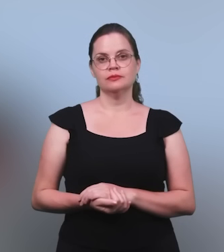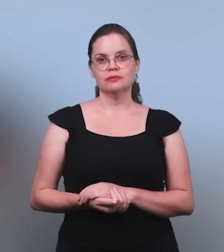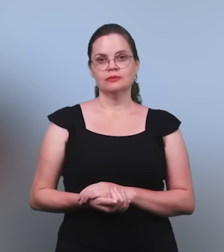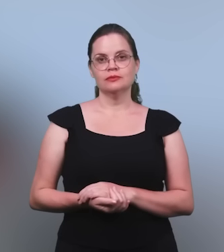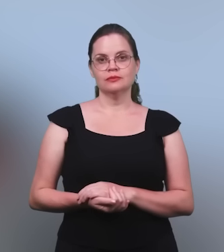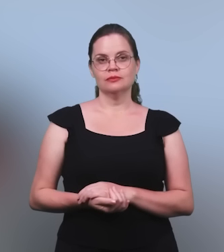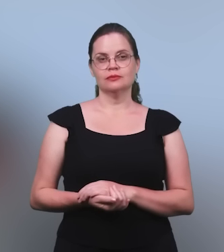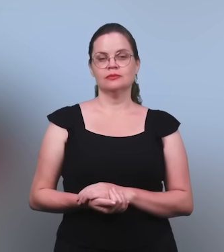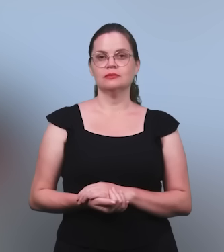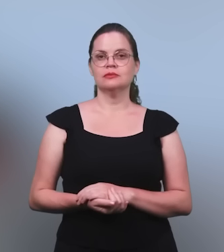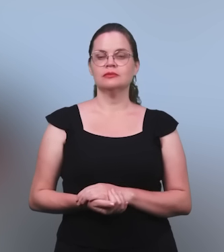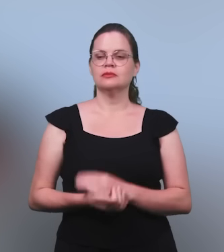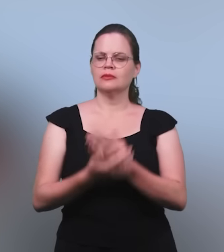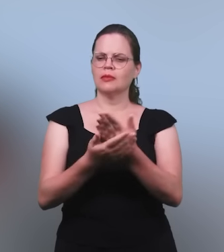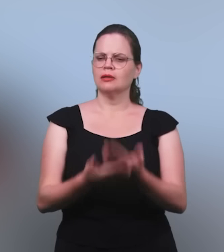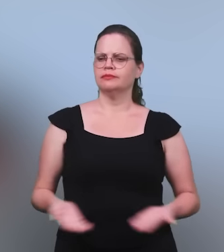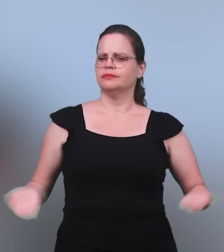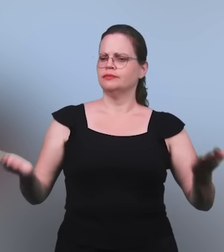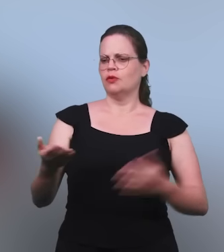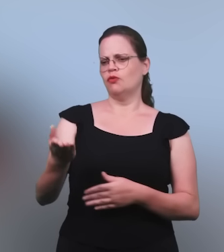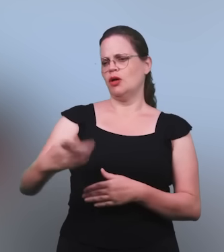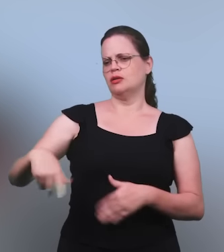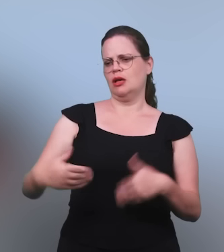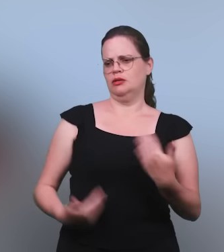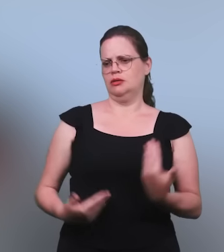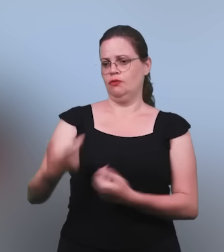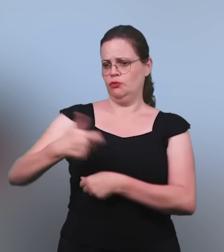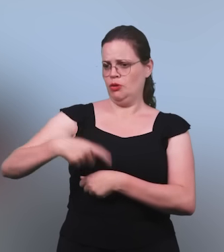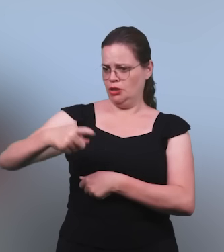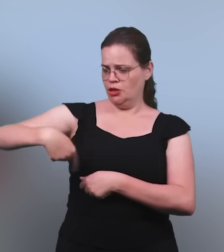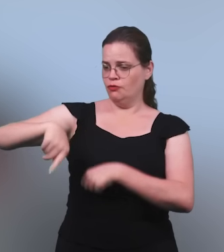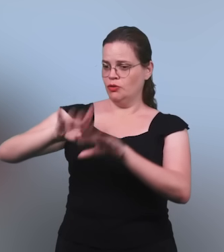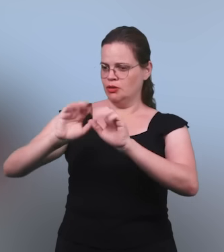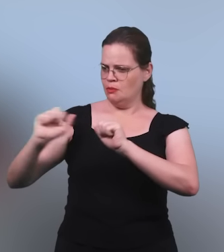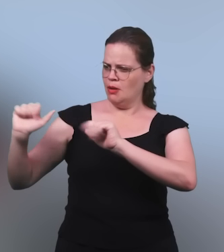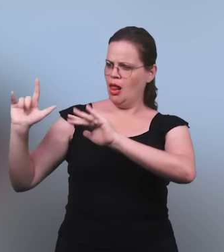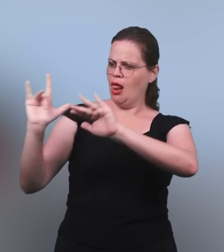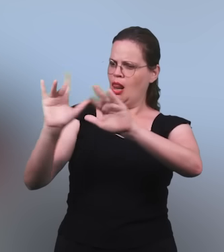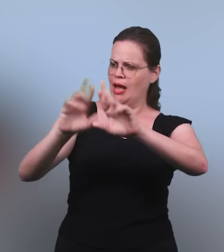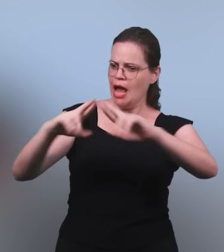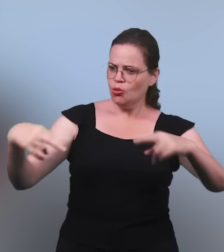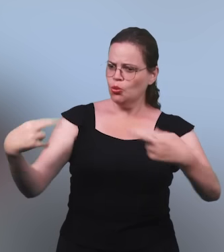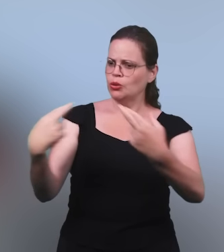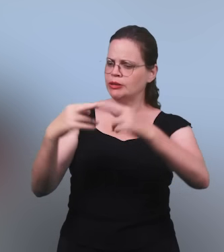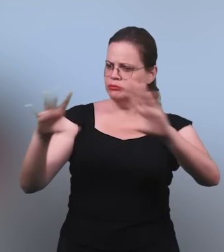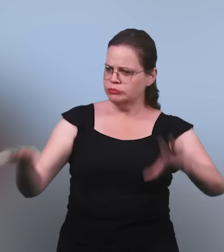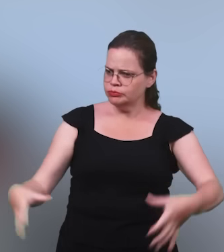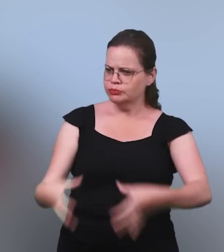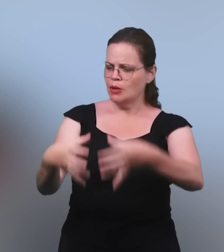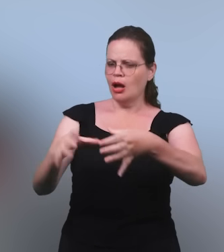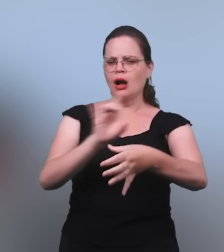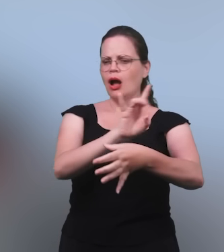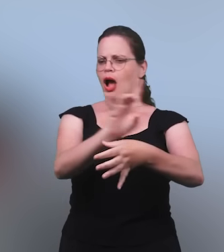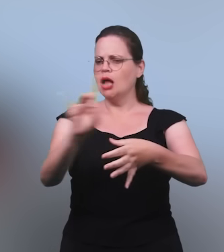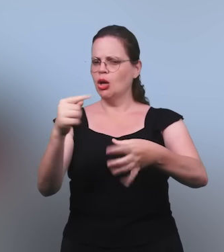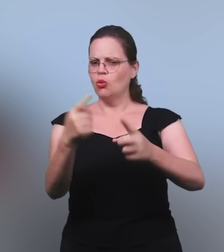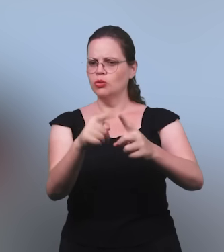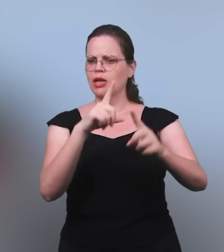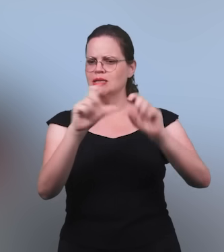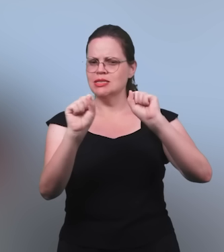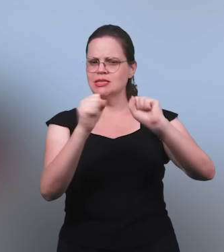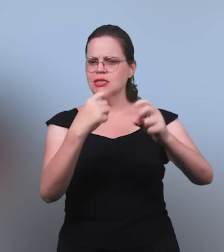bíblico: que fareis, pois, irmãos, quando vos ajuntais, ou seja, quando vos reunis, né? Cada um de vós tem salmo,